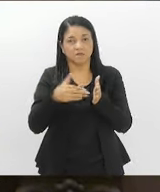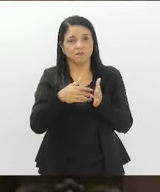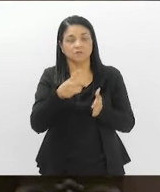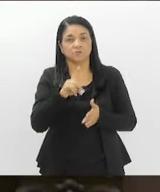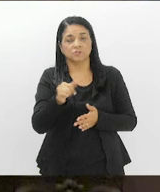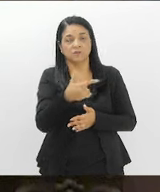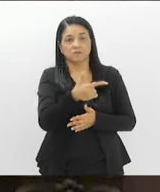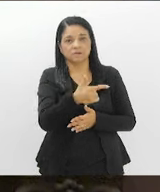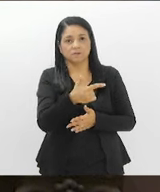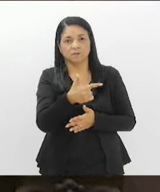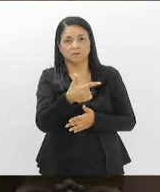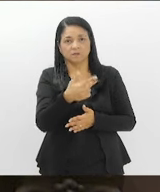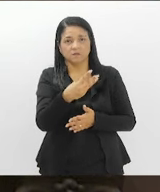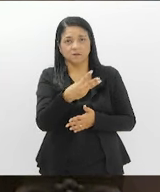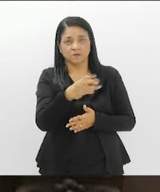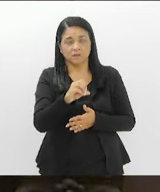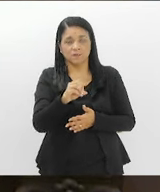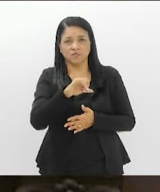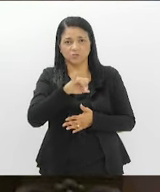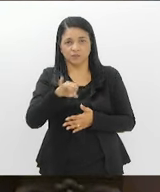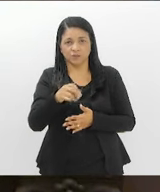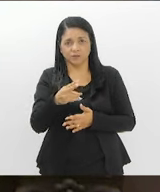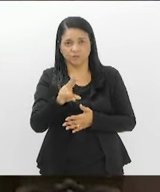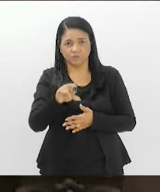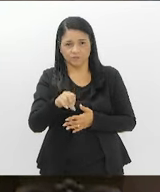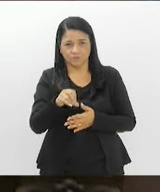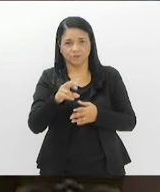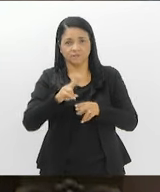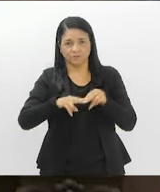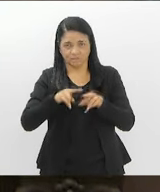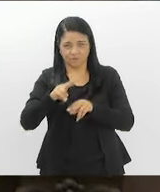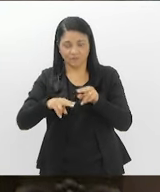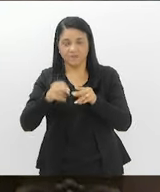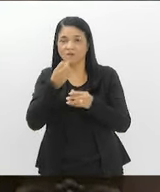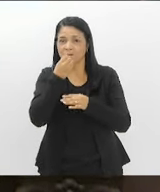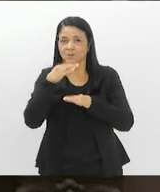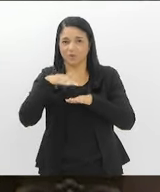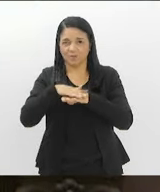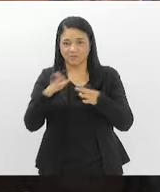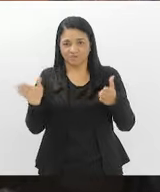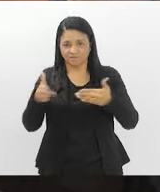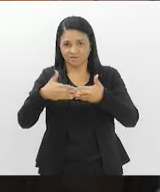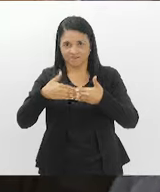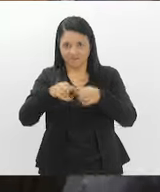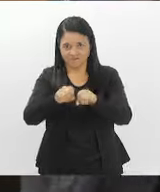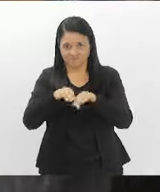Tenho todos uma boa noite. Declaro encerrada a sessão.